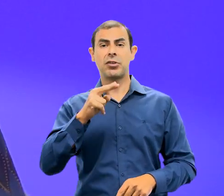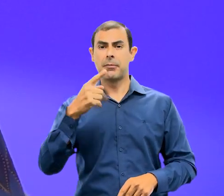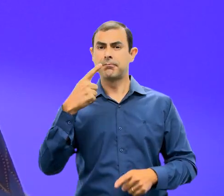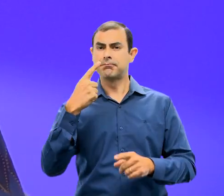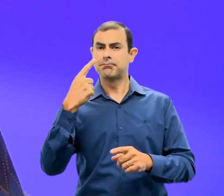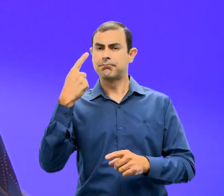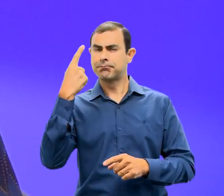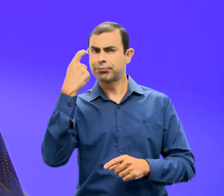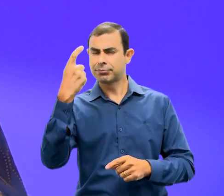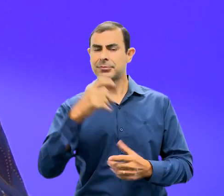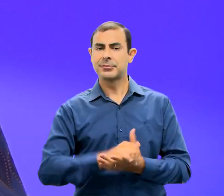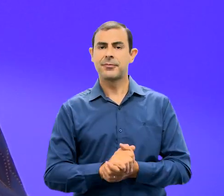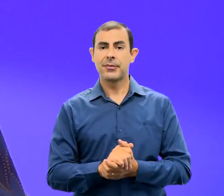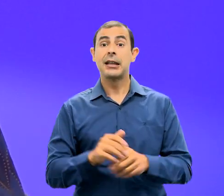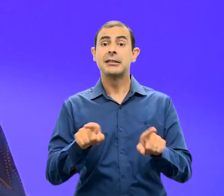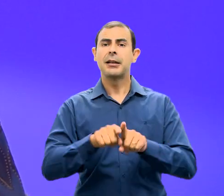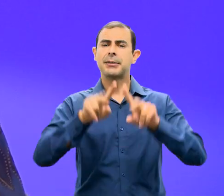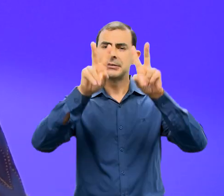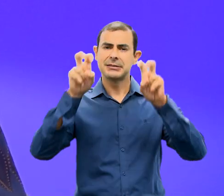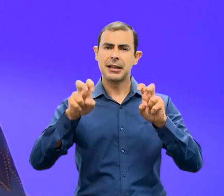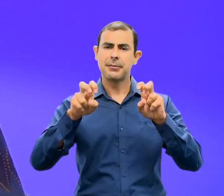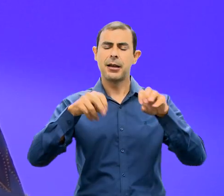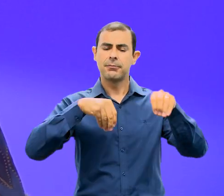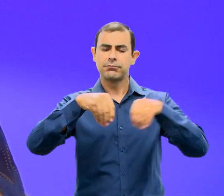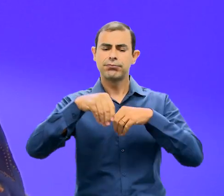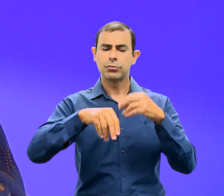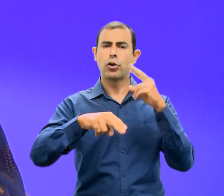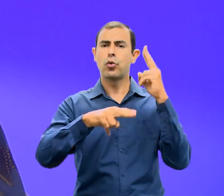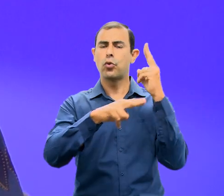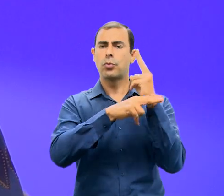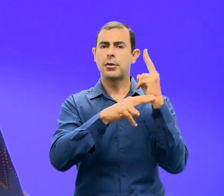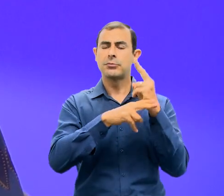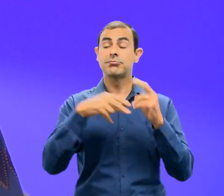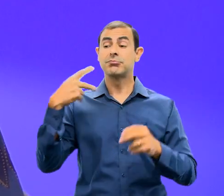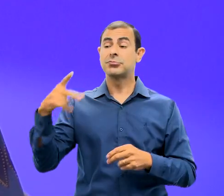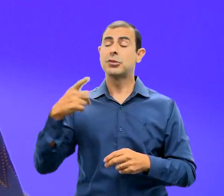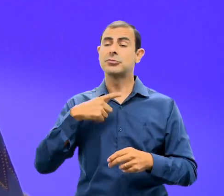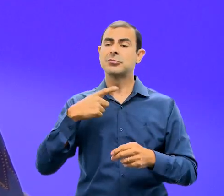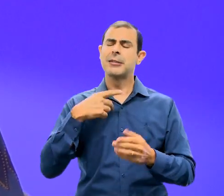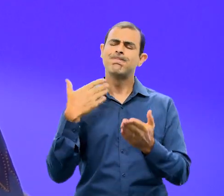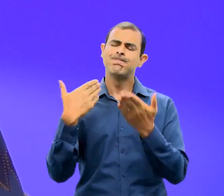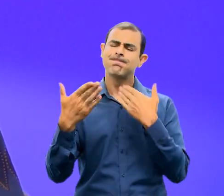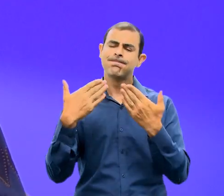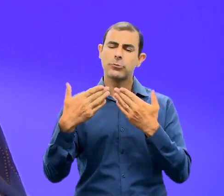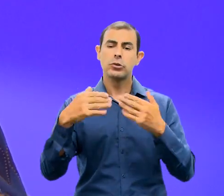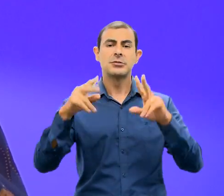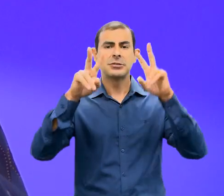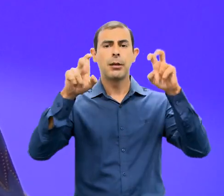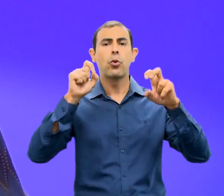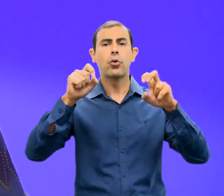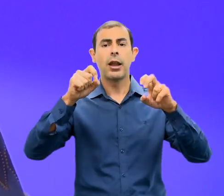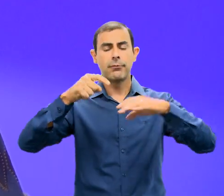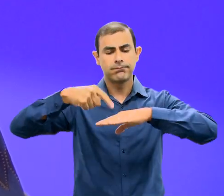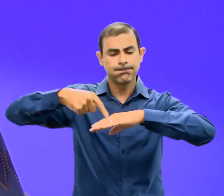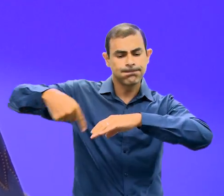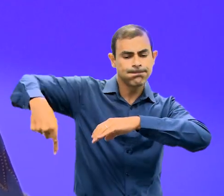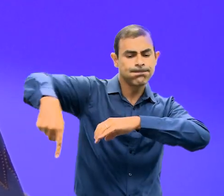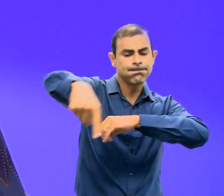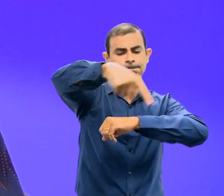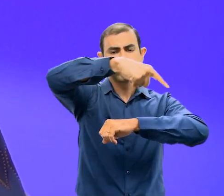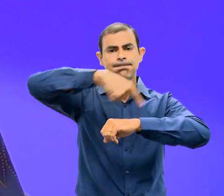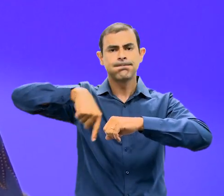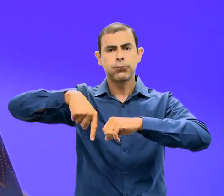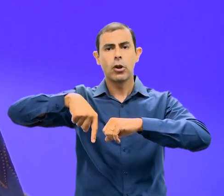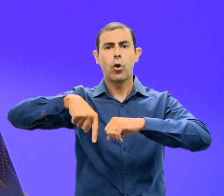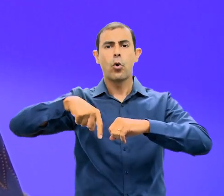ainda à mobilidade urbana, o senhor tem debatido o anel rodoviário aqui de Campo Grande. O que vem ocorrendo em relação